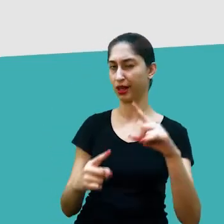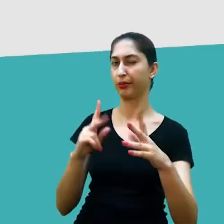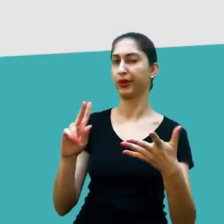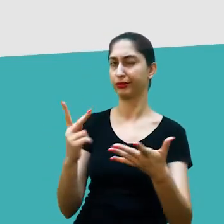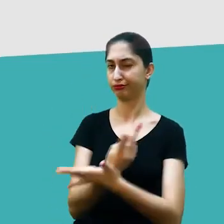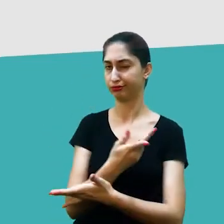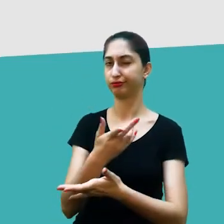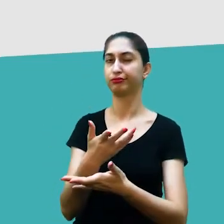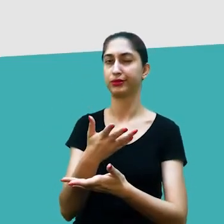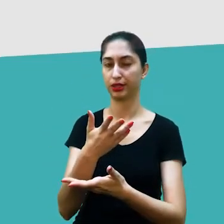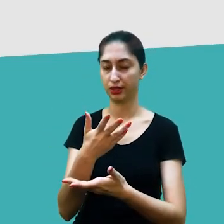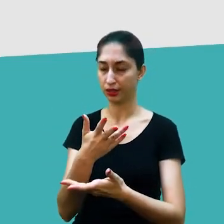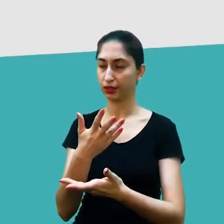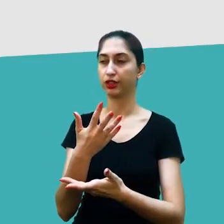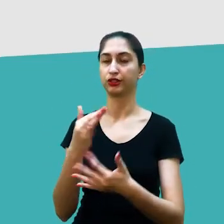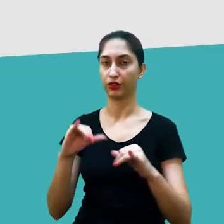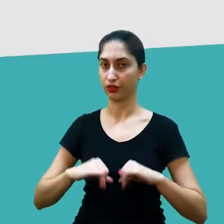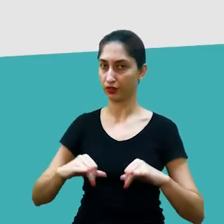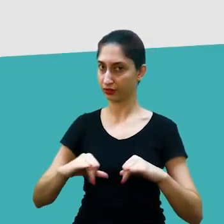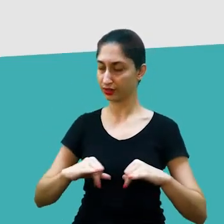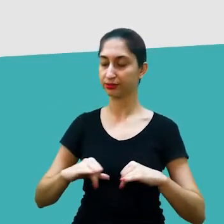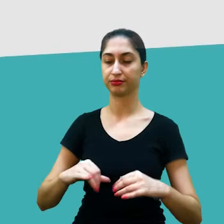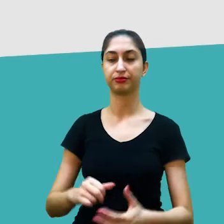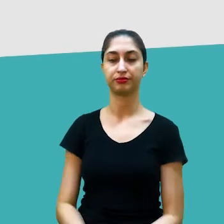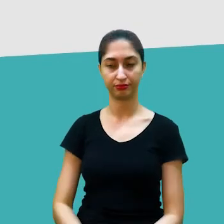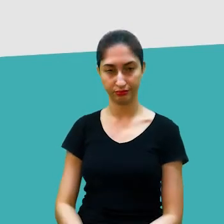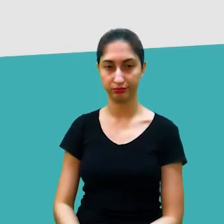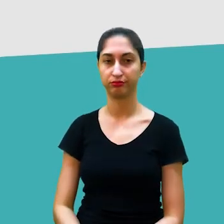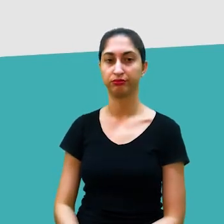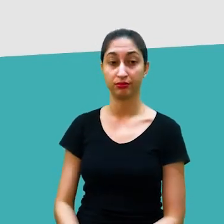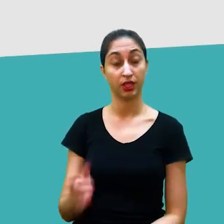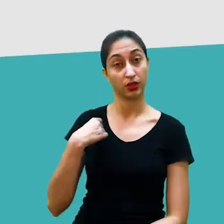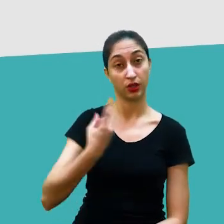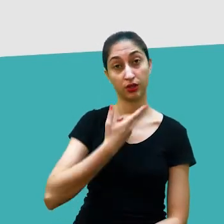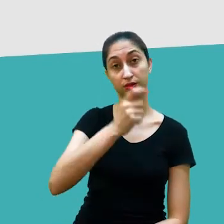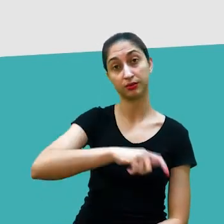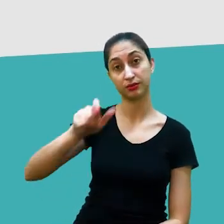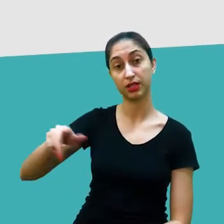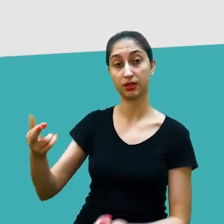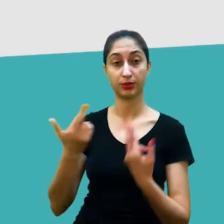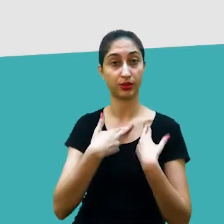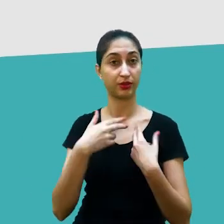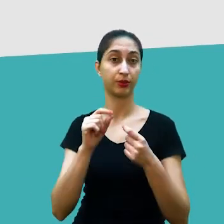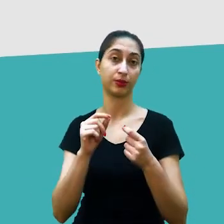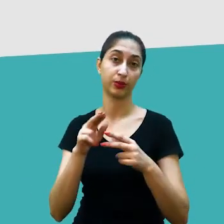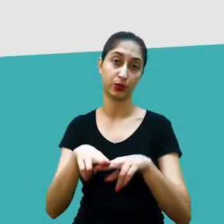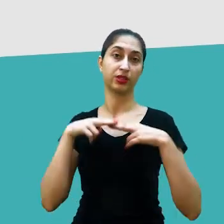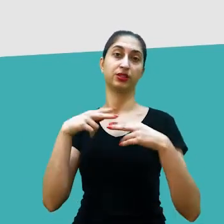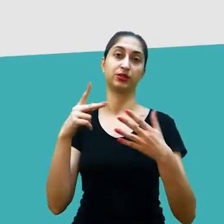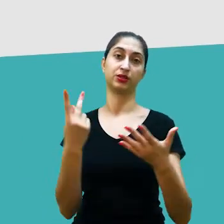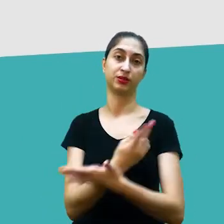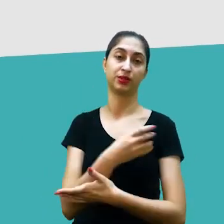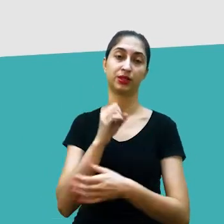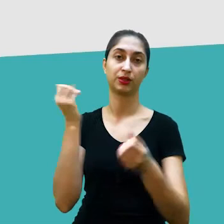quanto dói um cancelamento, né? Então nós, como consumidores, somos muito responsáveis por toda essa revolução da